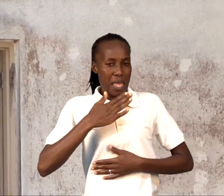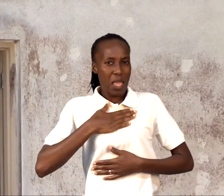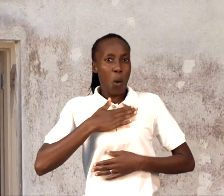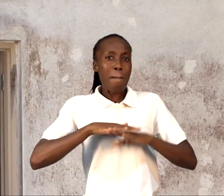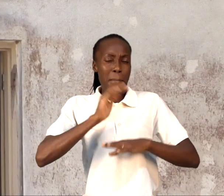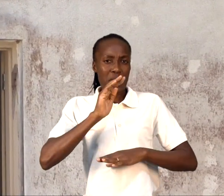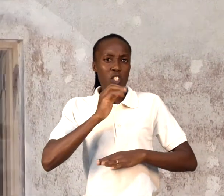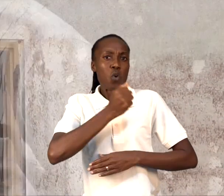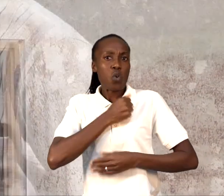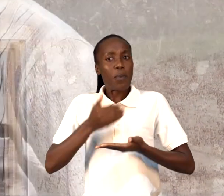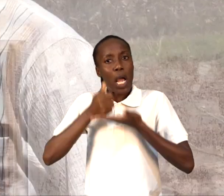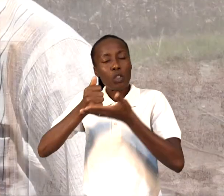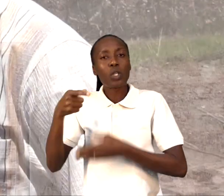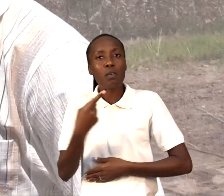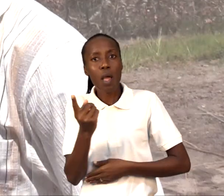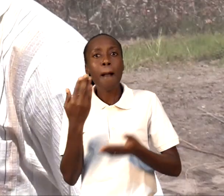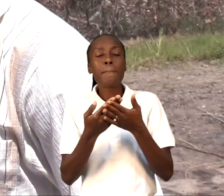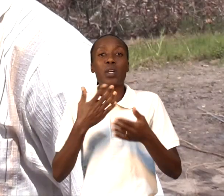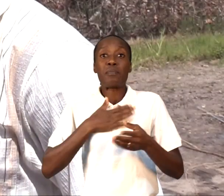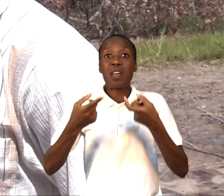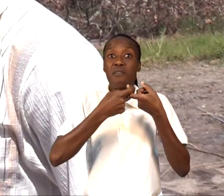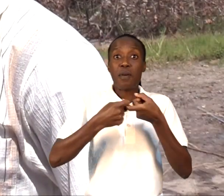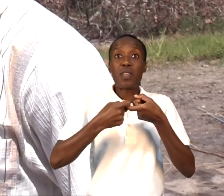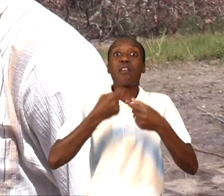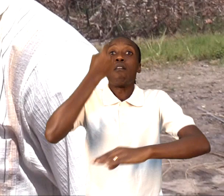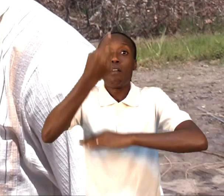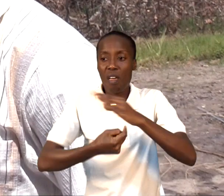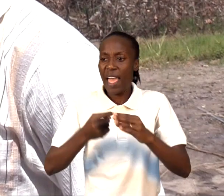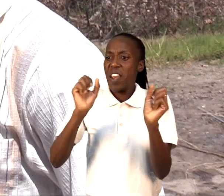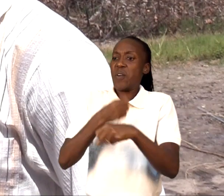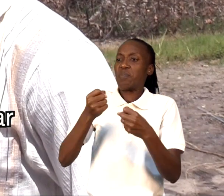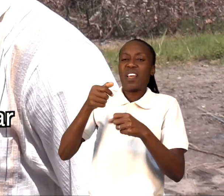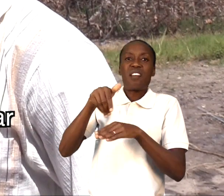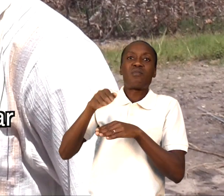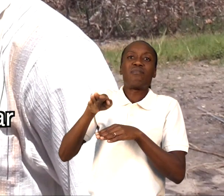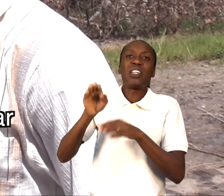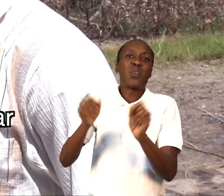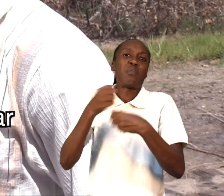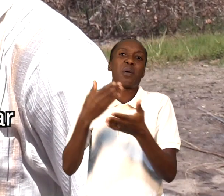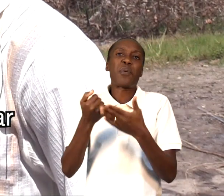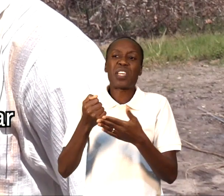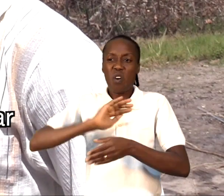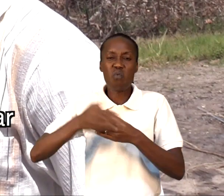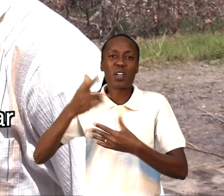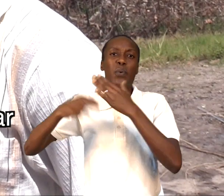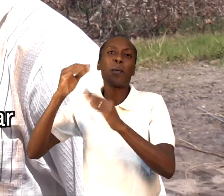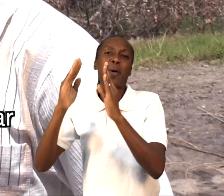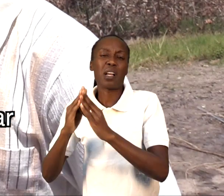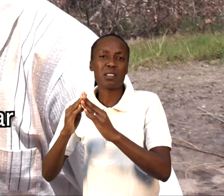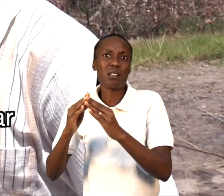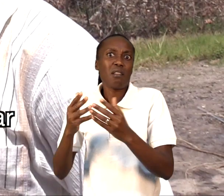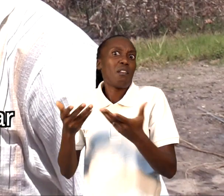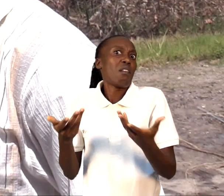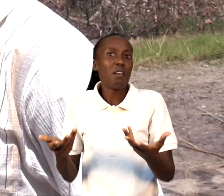Humanização, sentir a dor do outro como se fosse a minha dor. Isso que mais me marcou, porque nem se fosse família minha de chegar